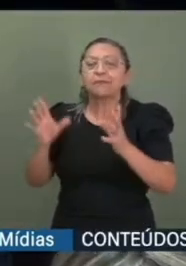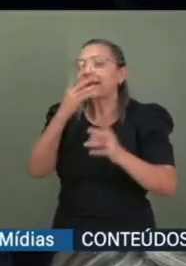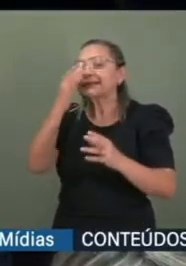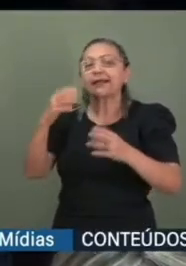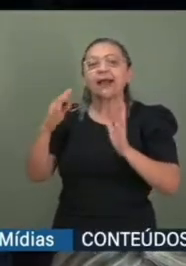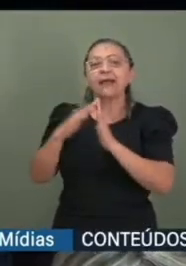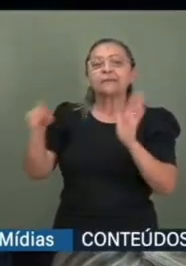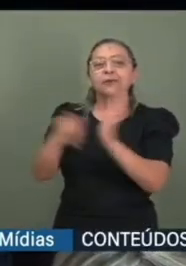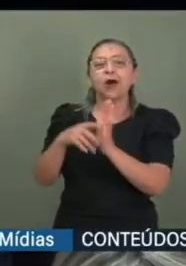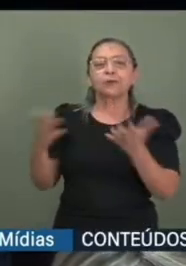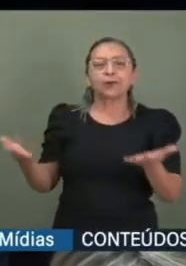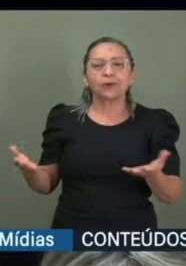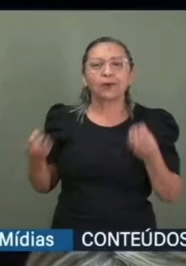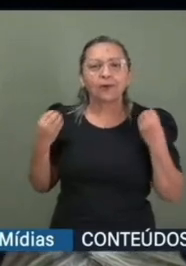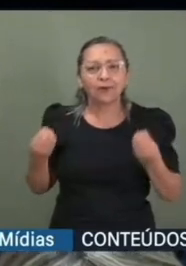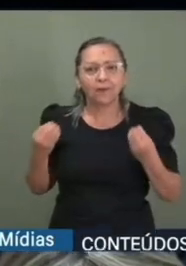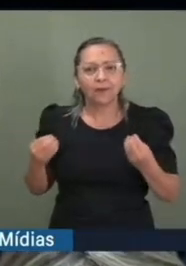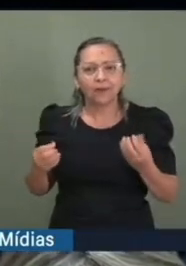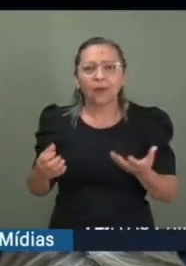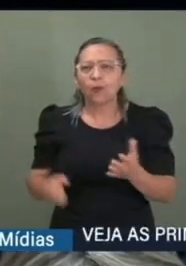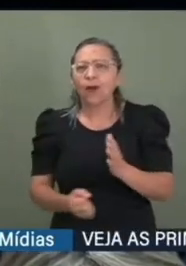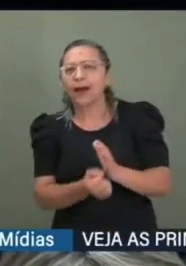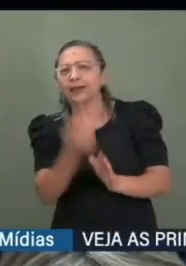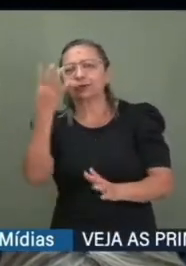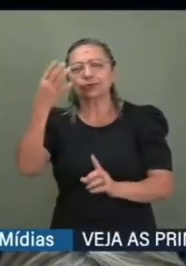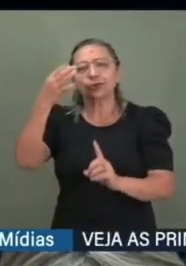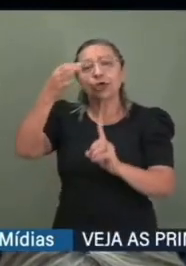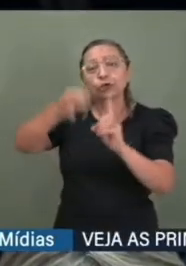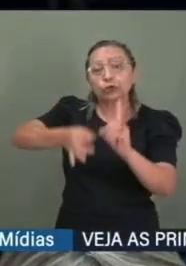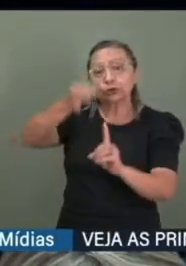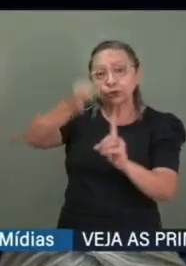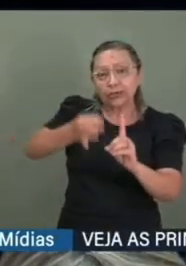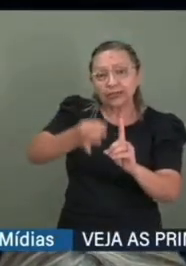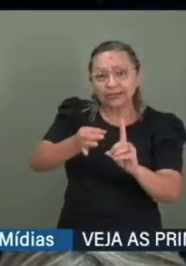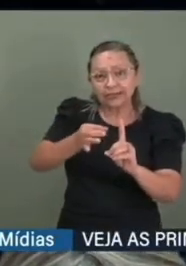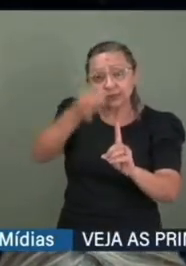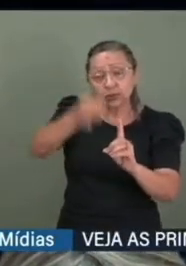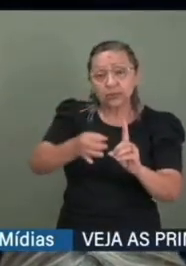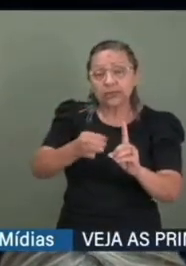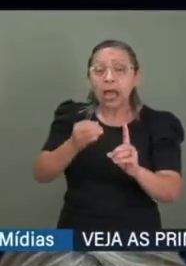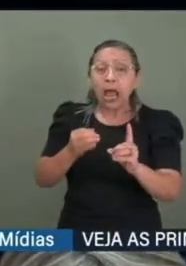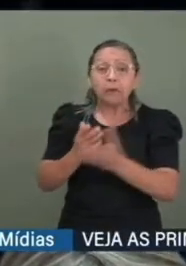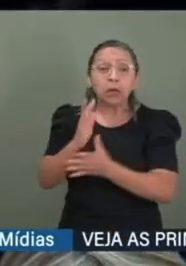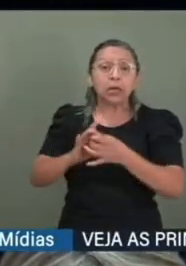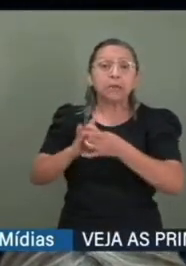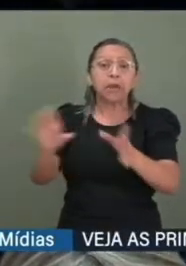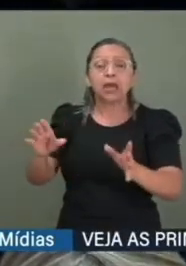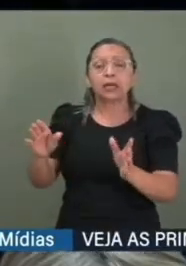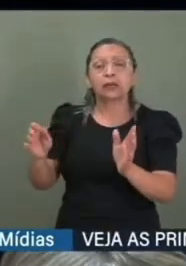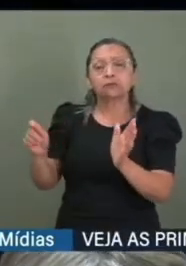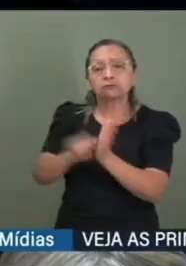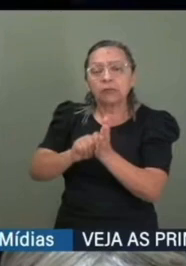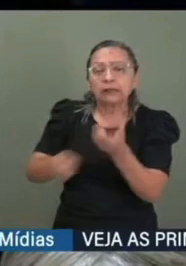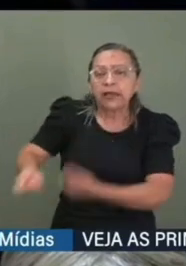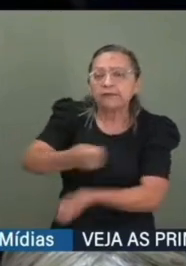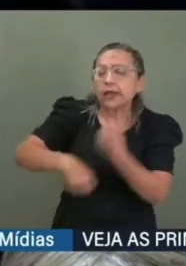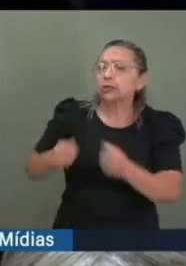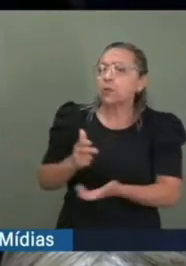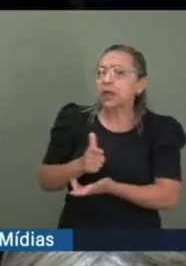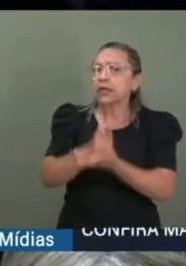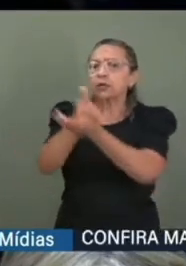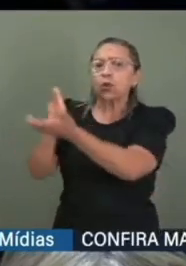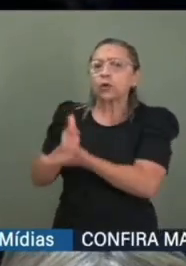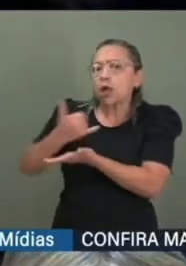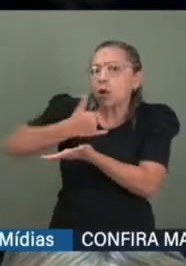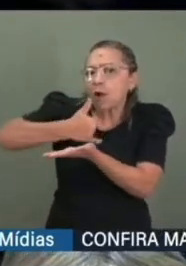casa quando os juízes liberam traficante comer Metralhadora com fuzis e